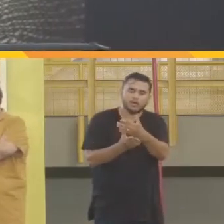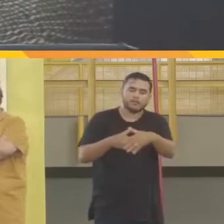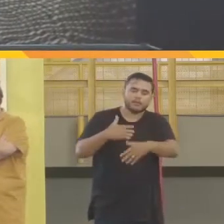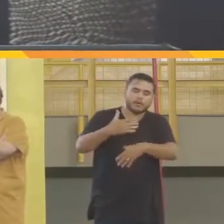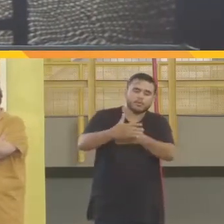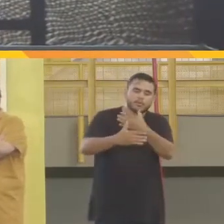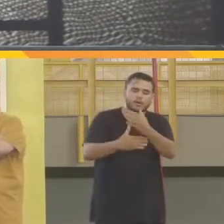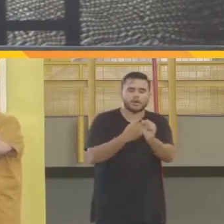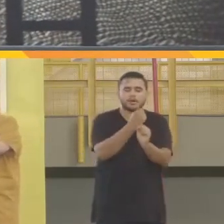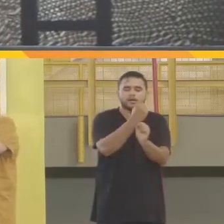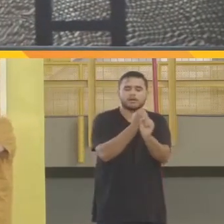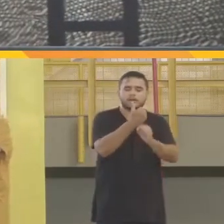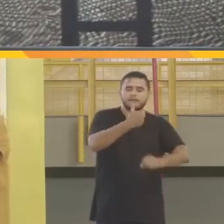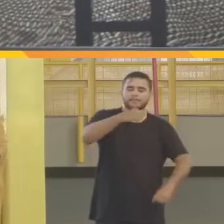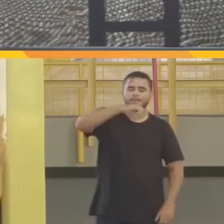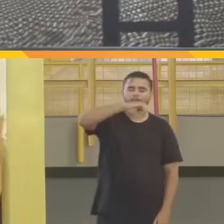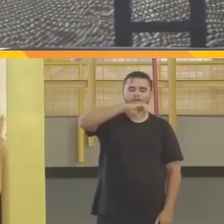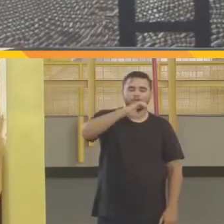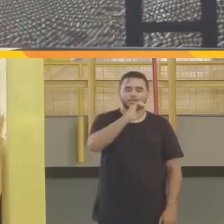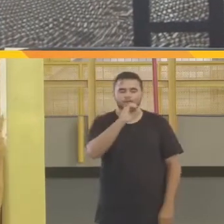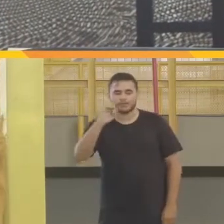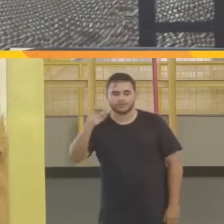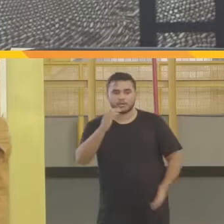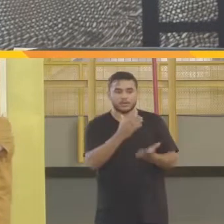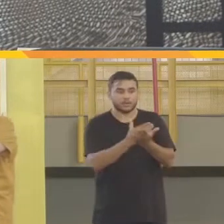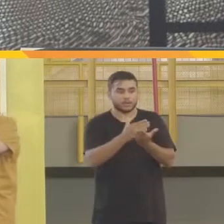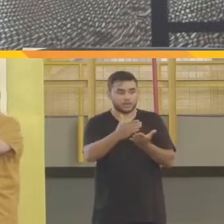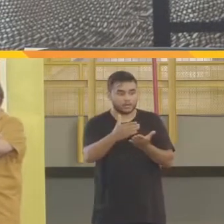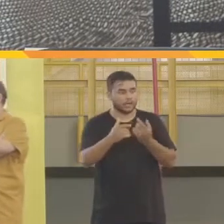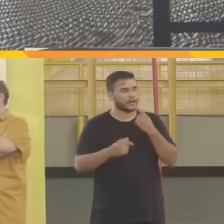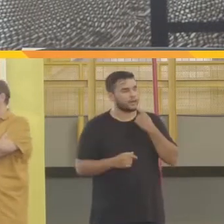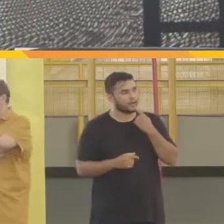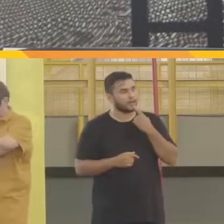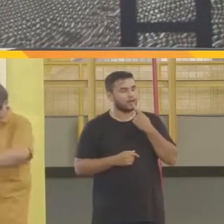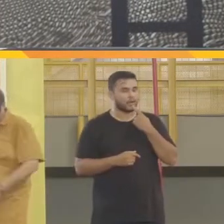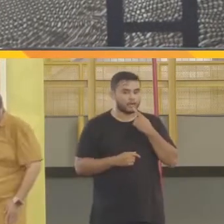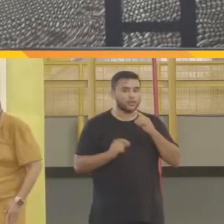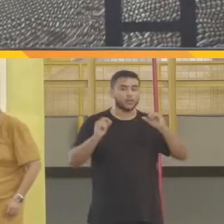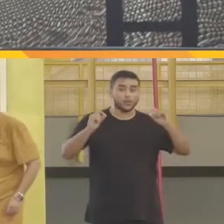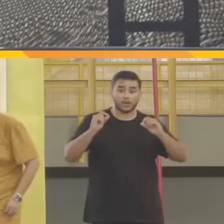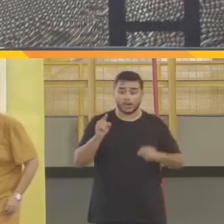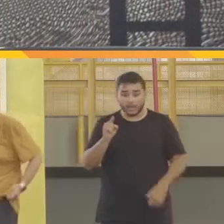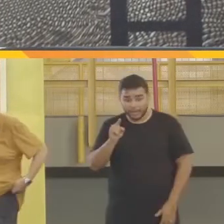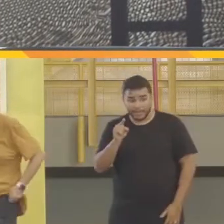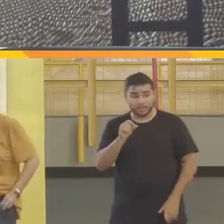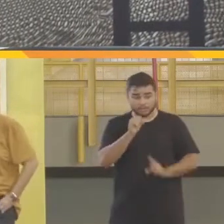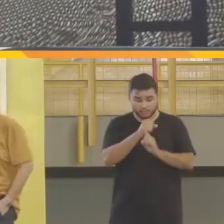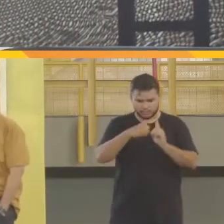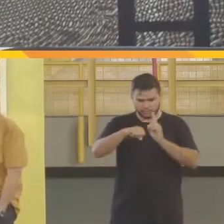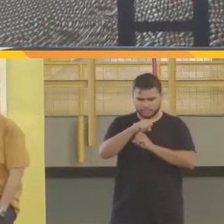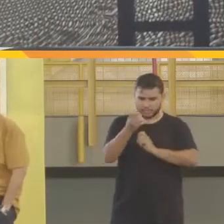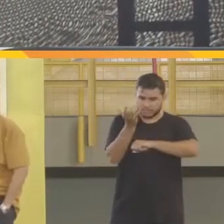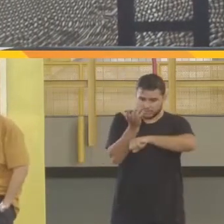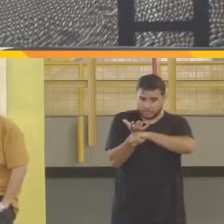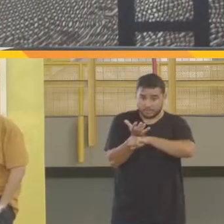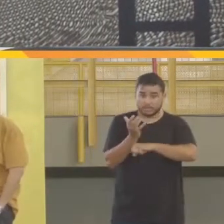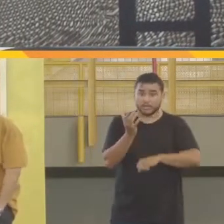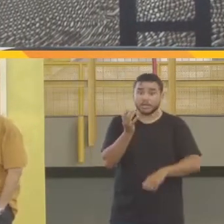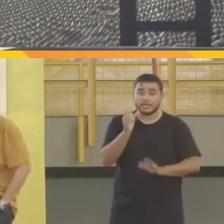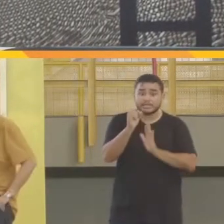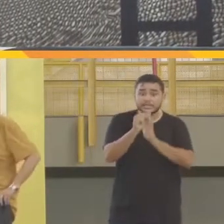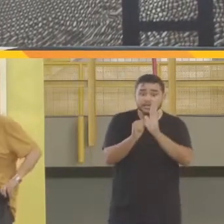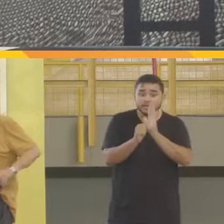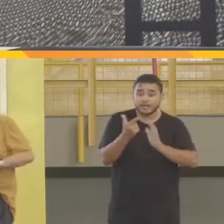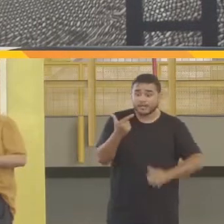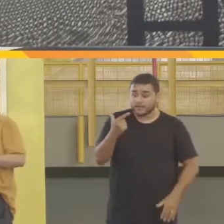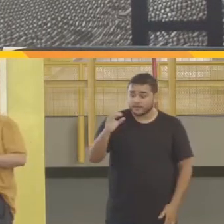porque ela é muito importante. A sociologia, enquanto ciência, ela só será reconhecida na Europa no